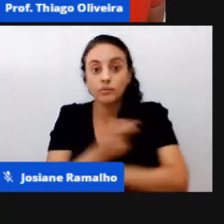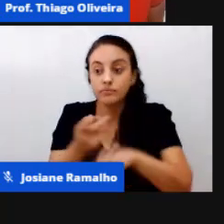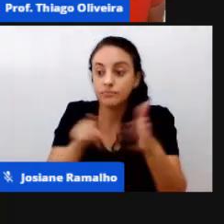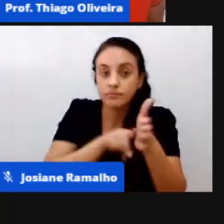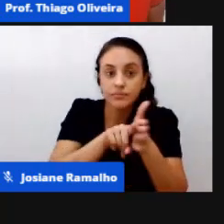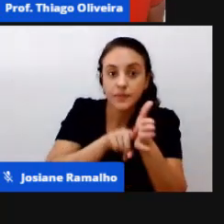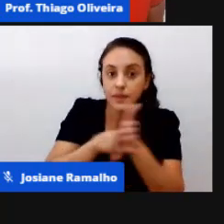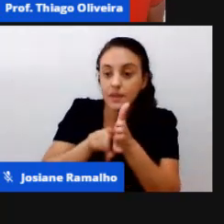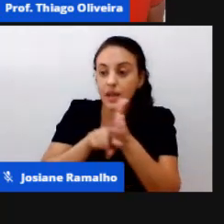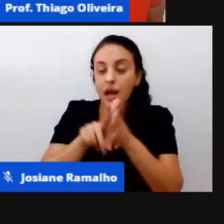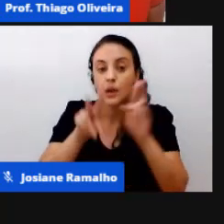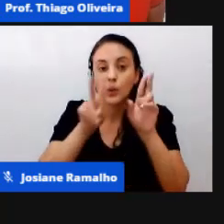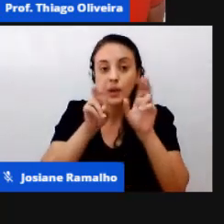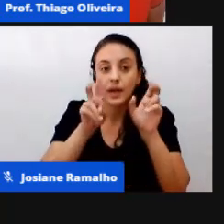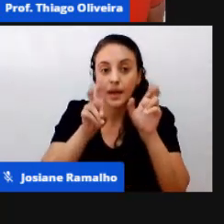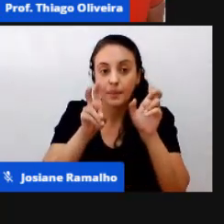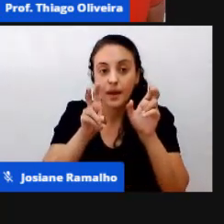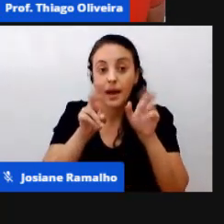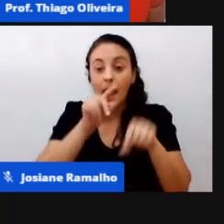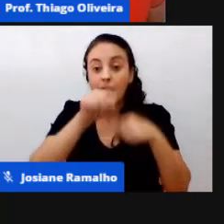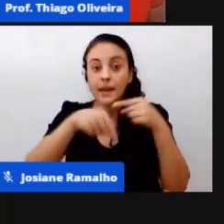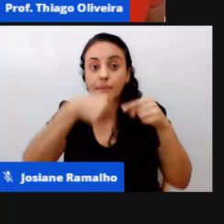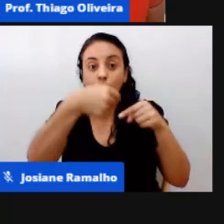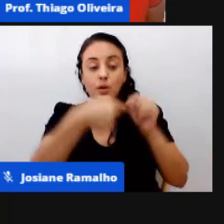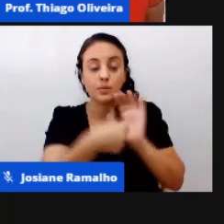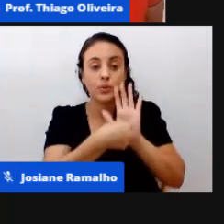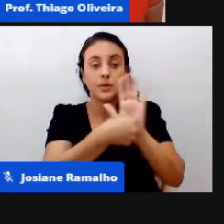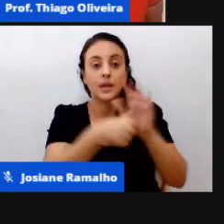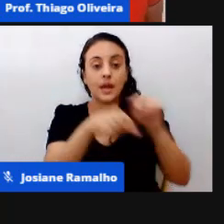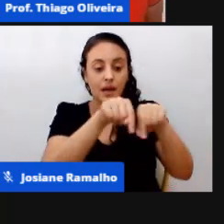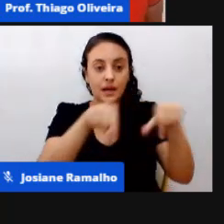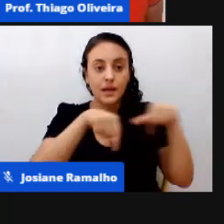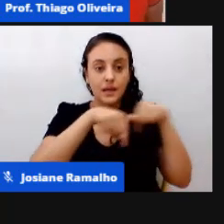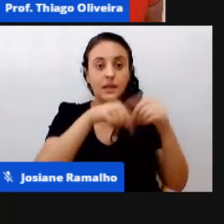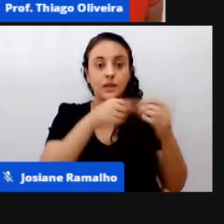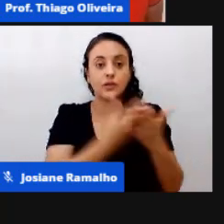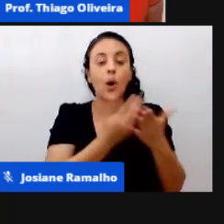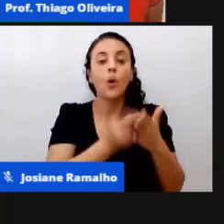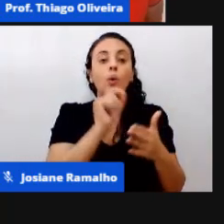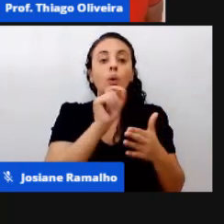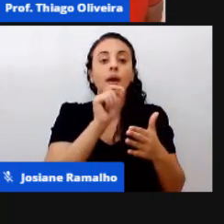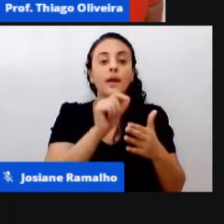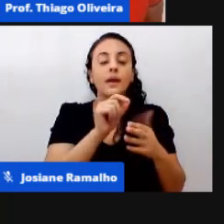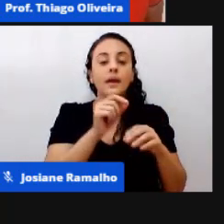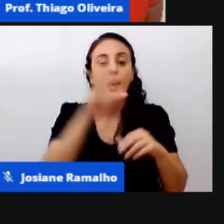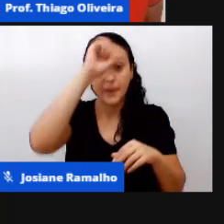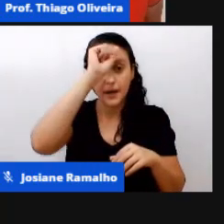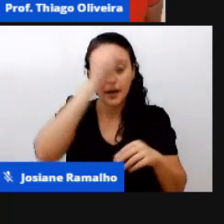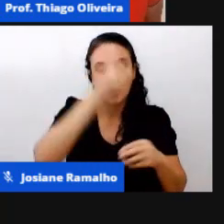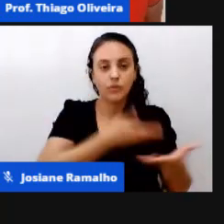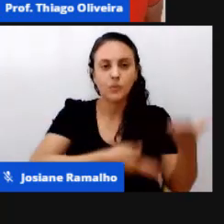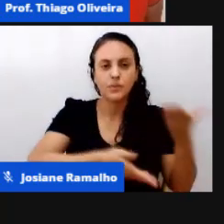de aula o que aprendeu, para compartilhar com os colegas e professores. Pode passar.